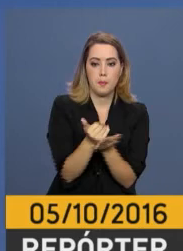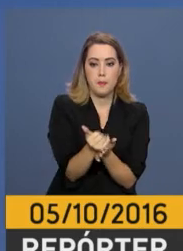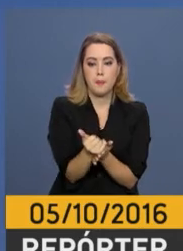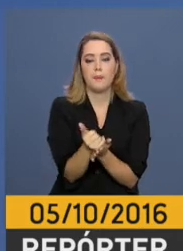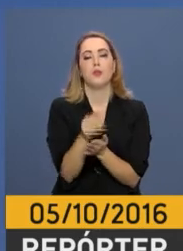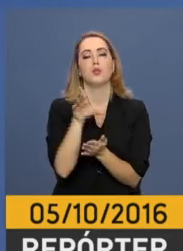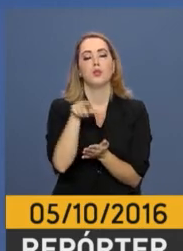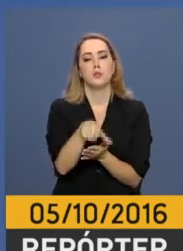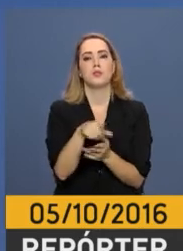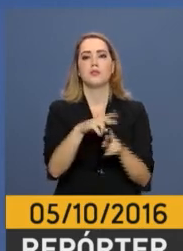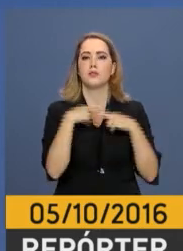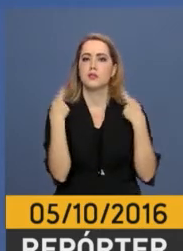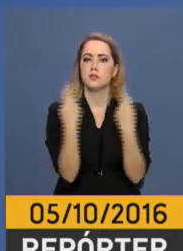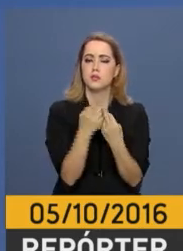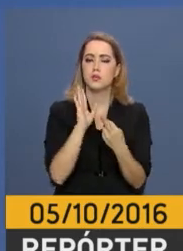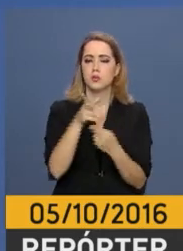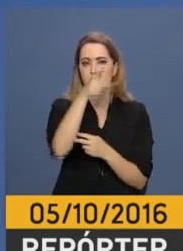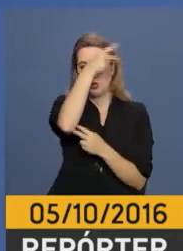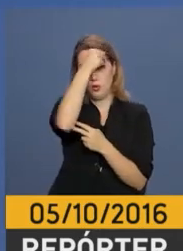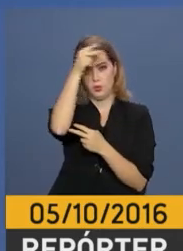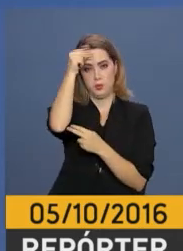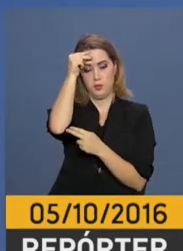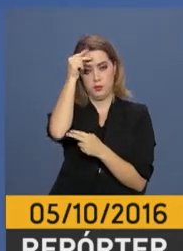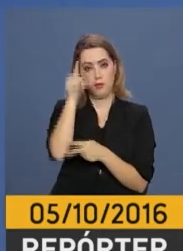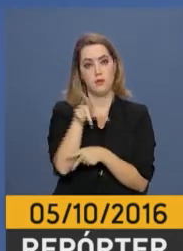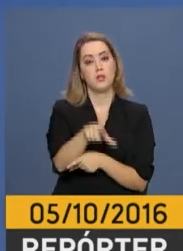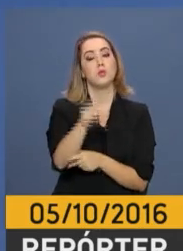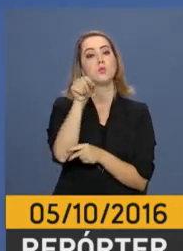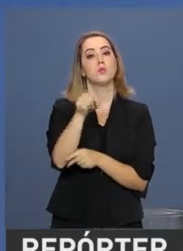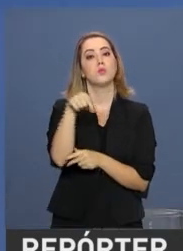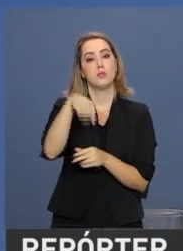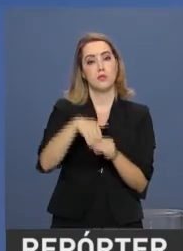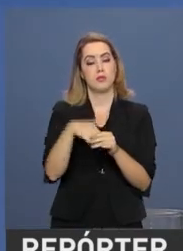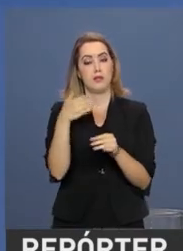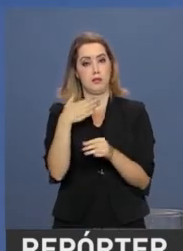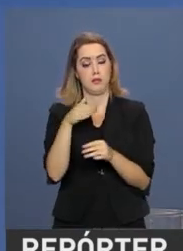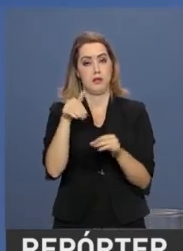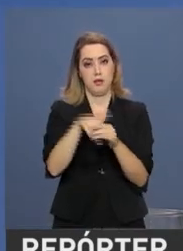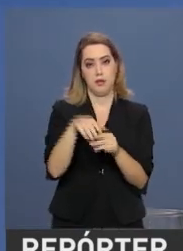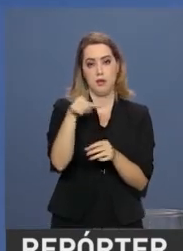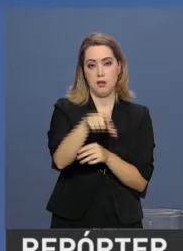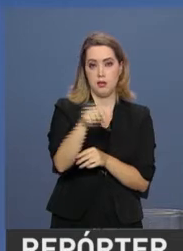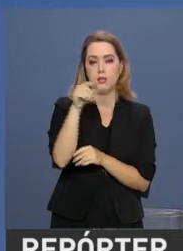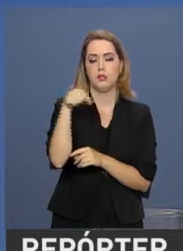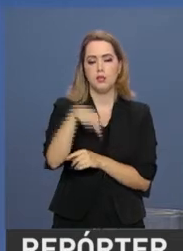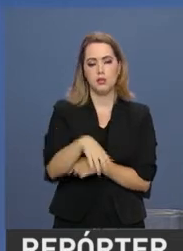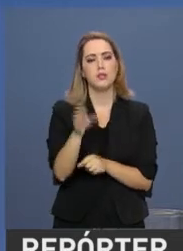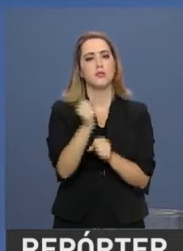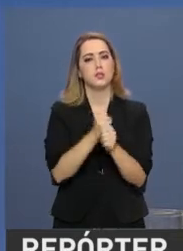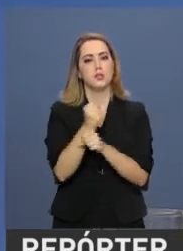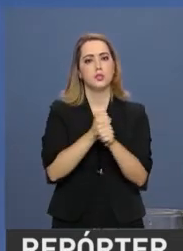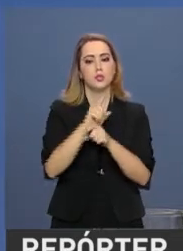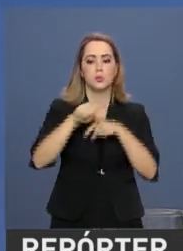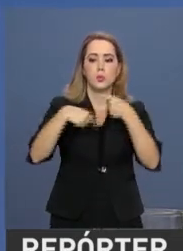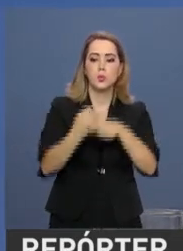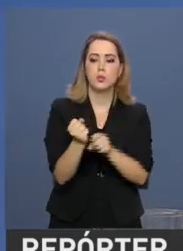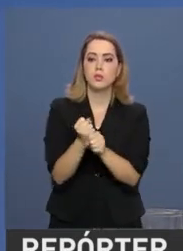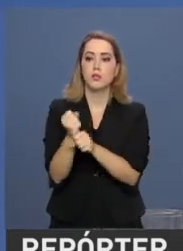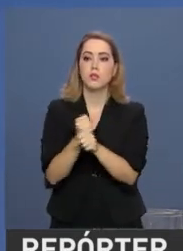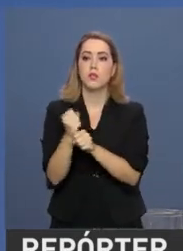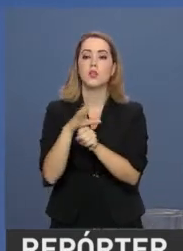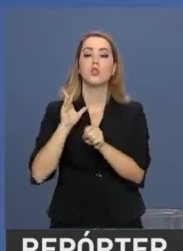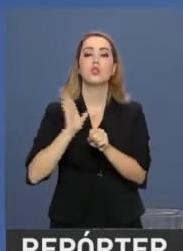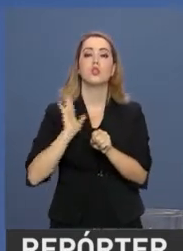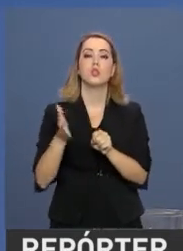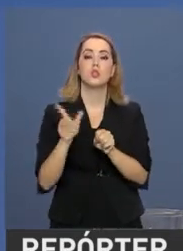os prefeitos eleitos este ano e no ano que vem assim que eles assumirem a gente estabeleceu um cronograma para aqueles que quiserem